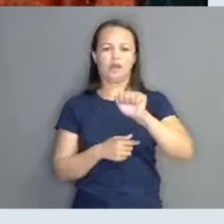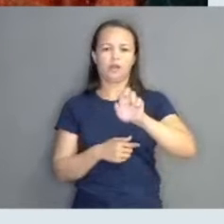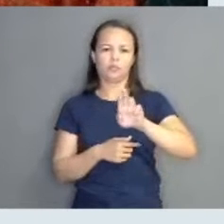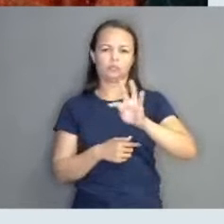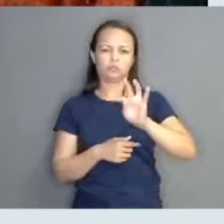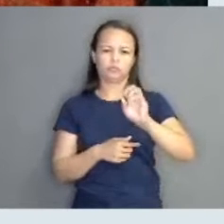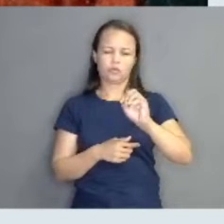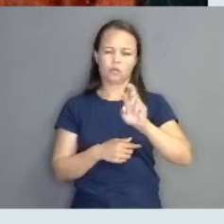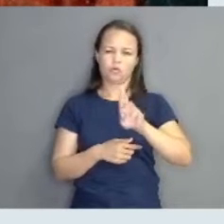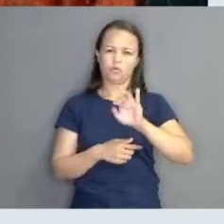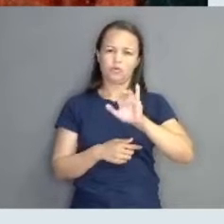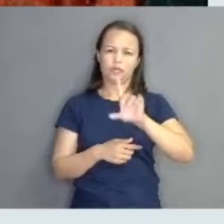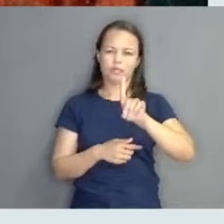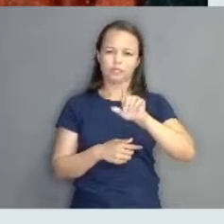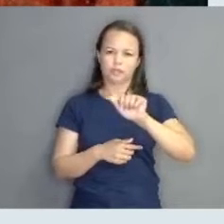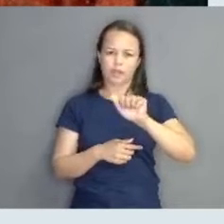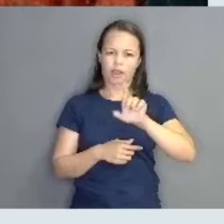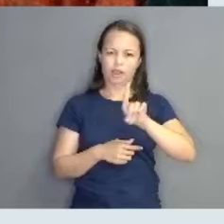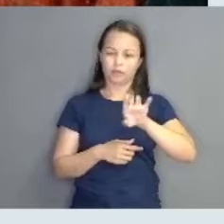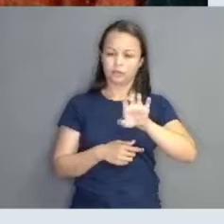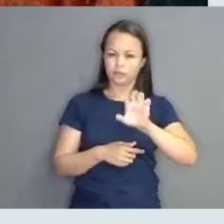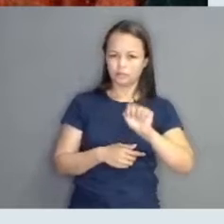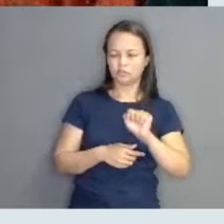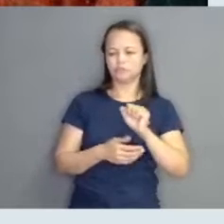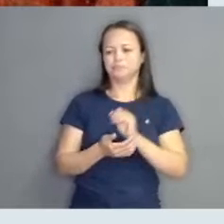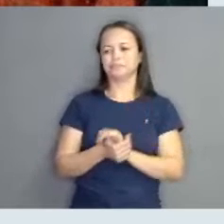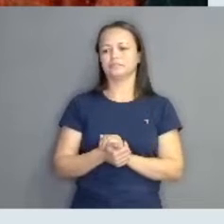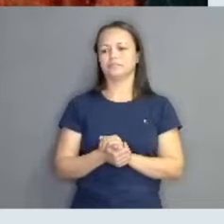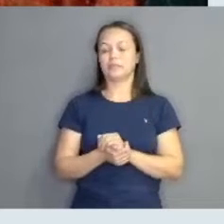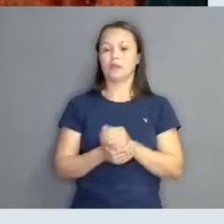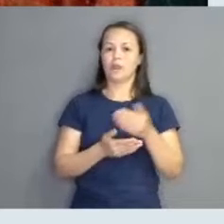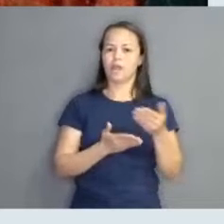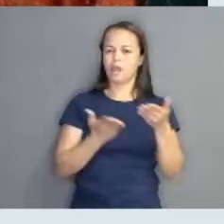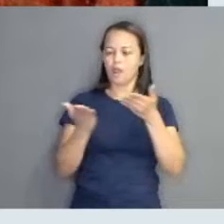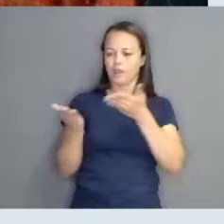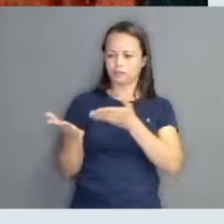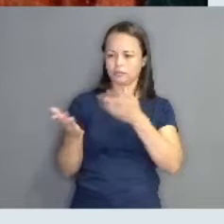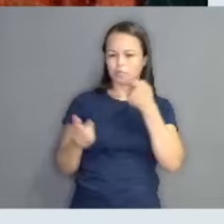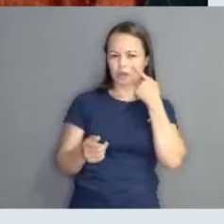Esse que vocês estão vendo agora é um exemplo.